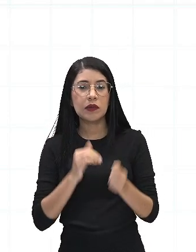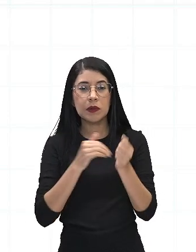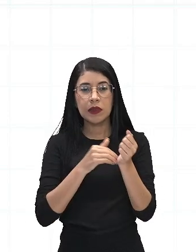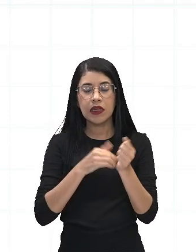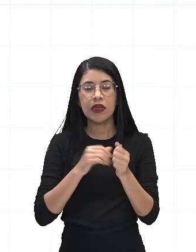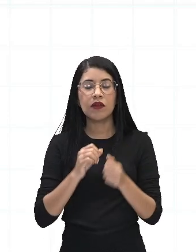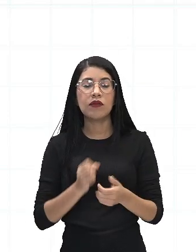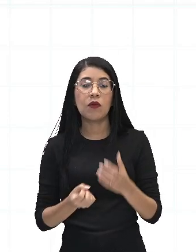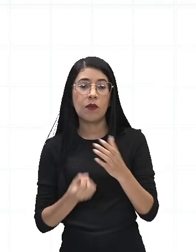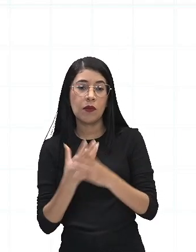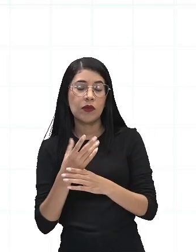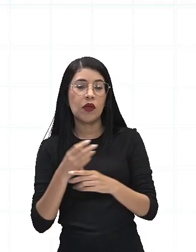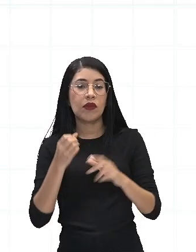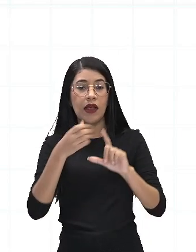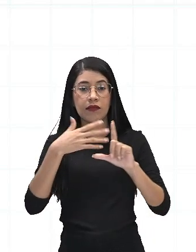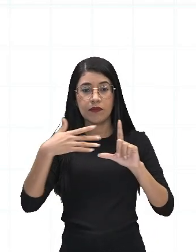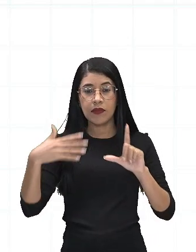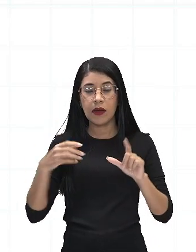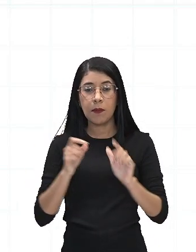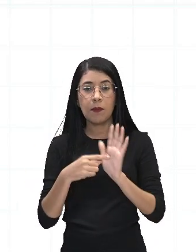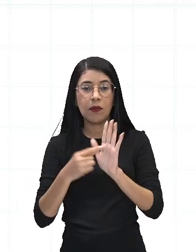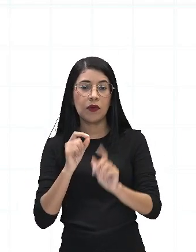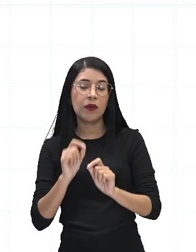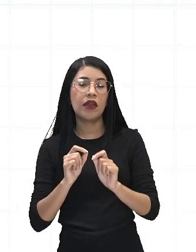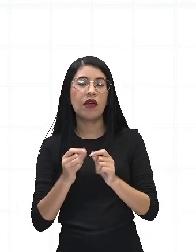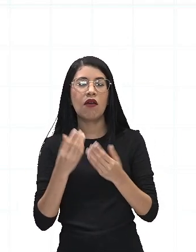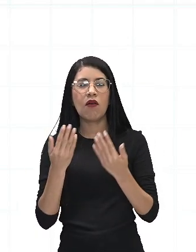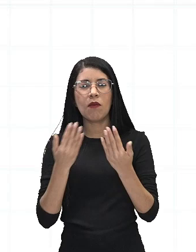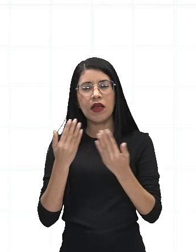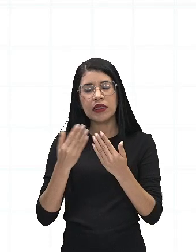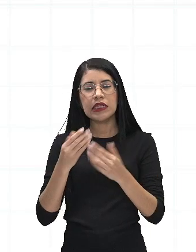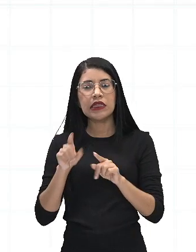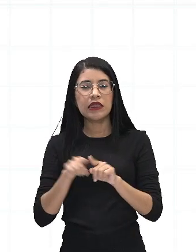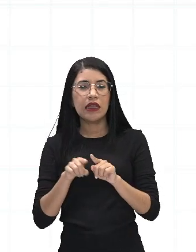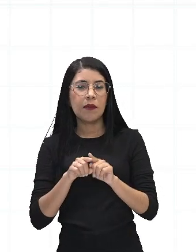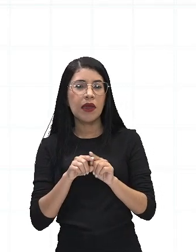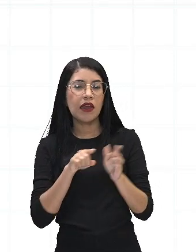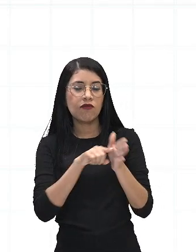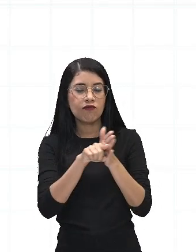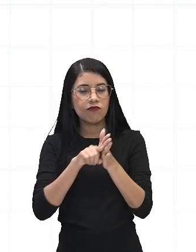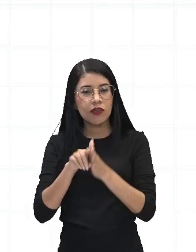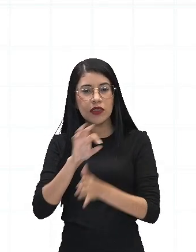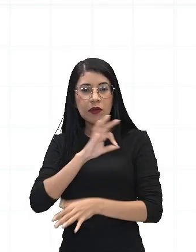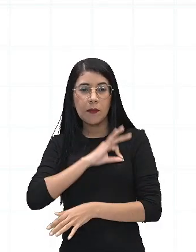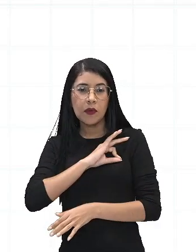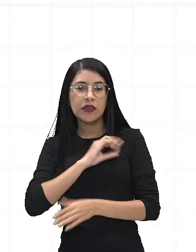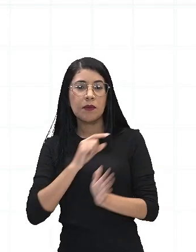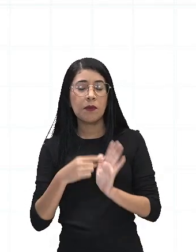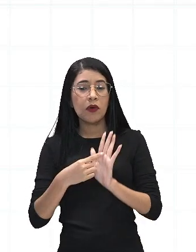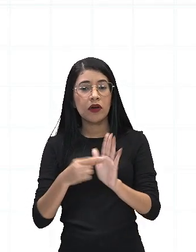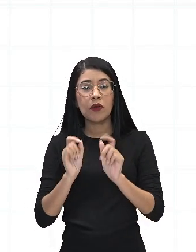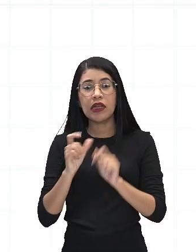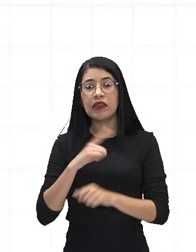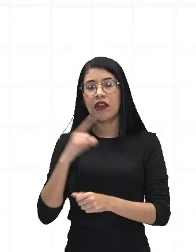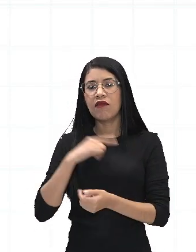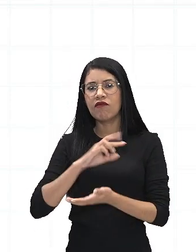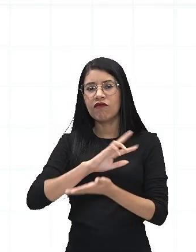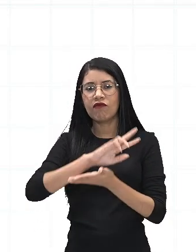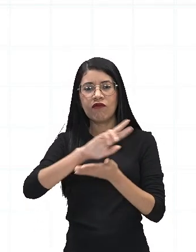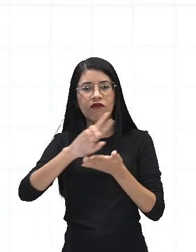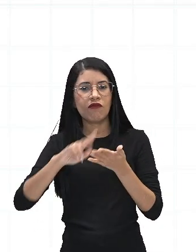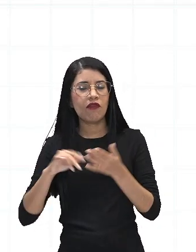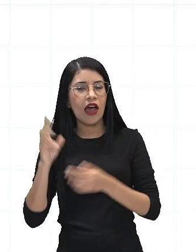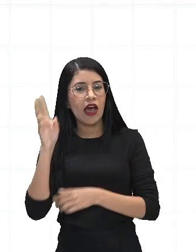o suspense e a trama policial como pretextos para revelar que há mais do que